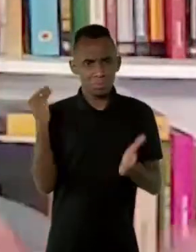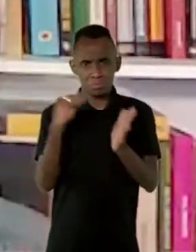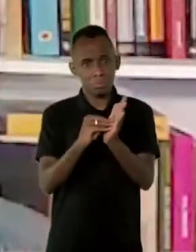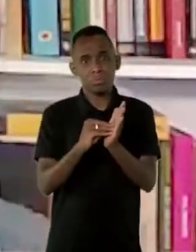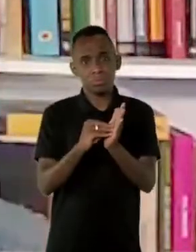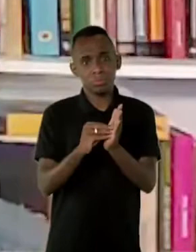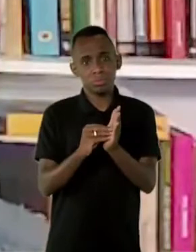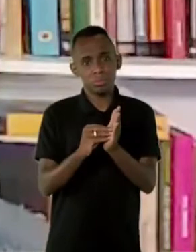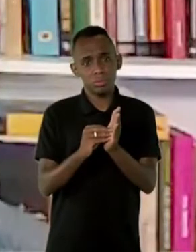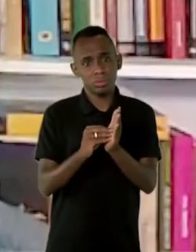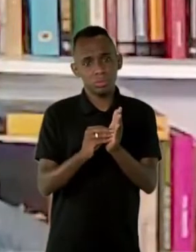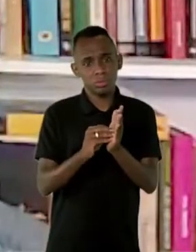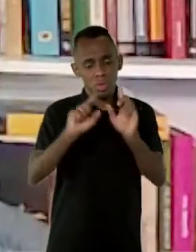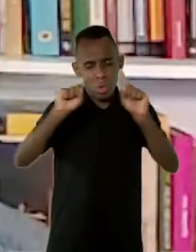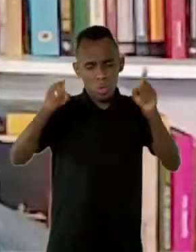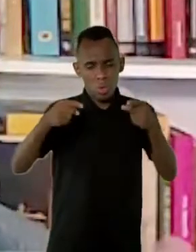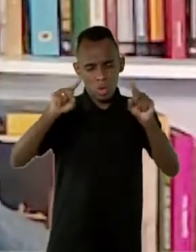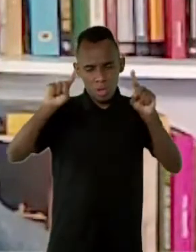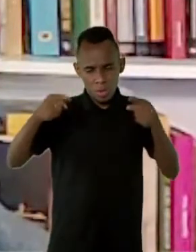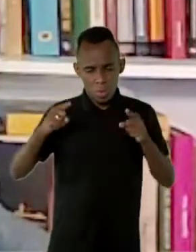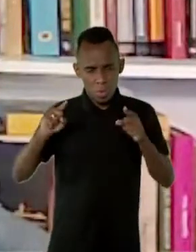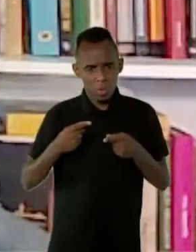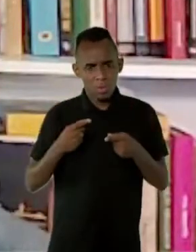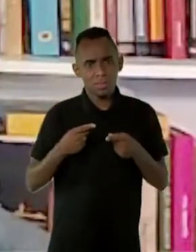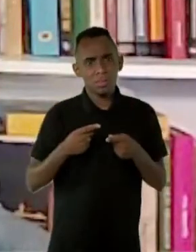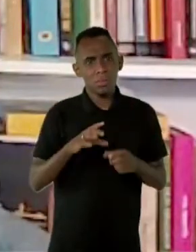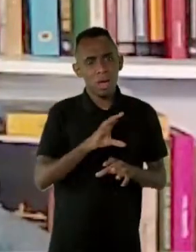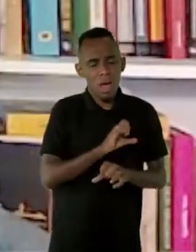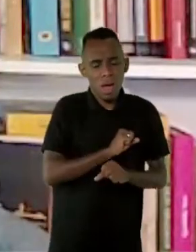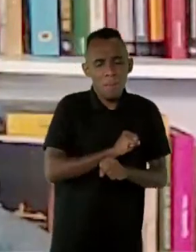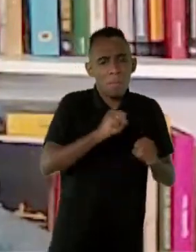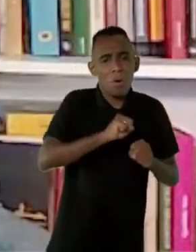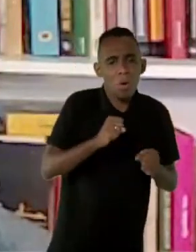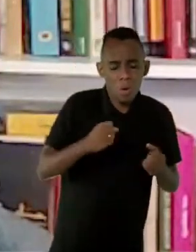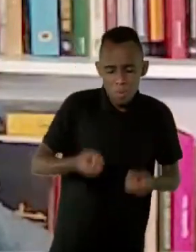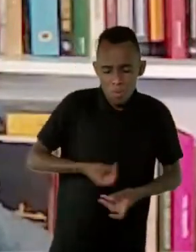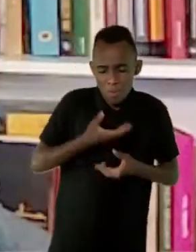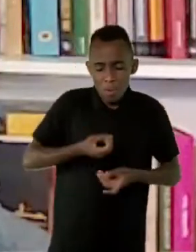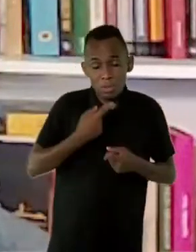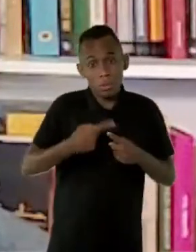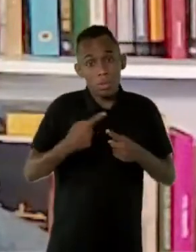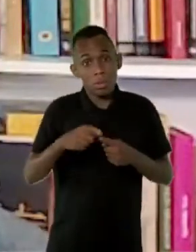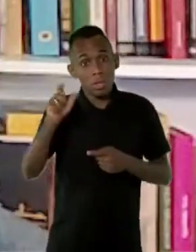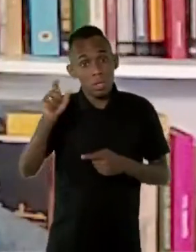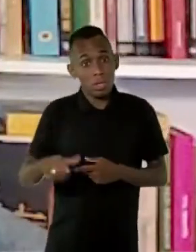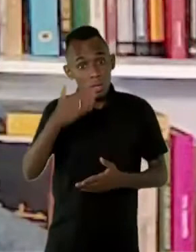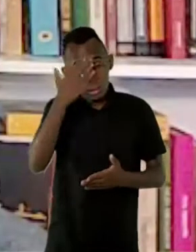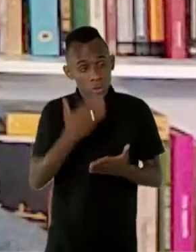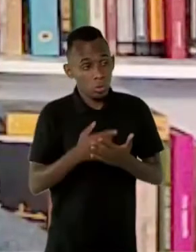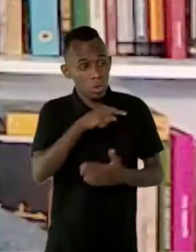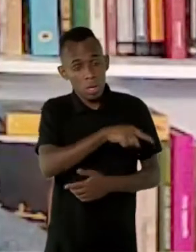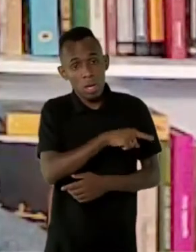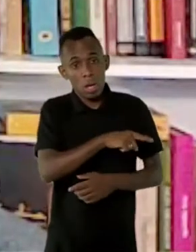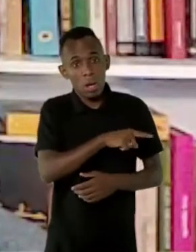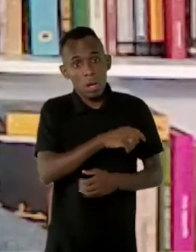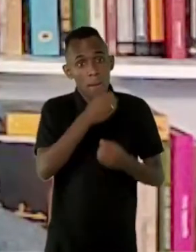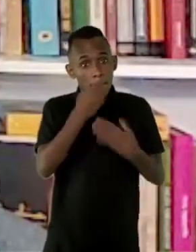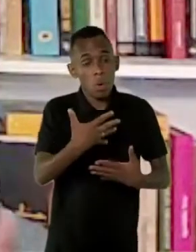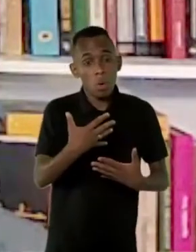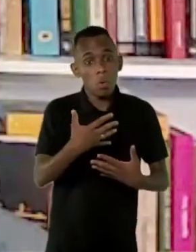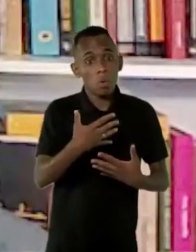aspas, poesias, entre aspas, porque ele achou que a força da Carolina realmente fosse nos diários, que era a forma que ela